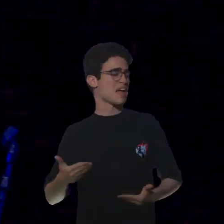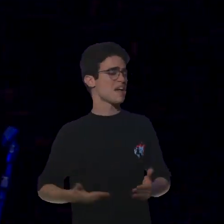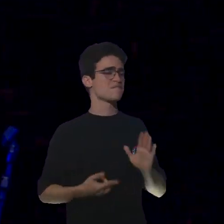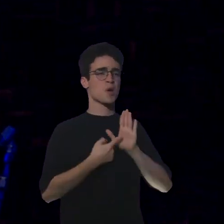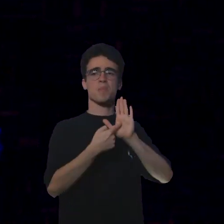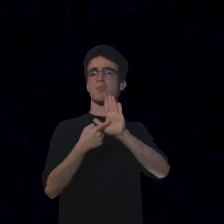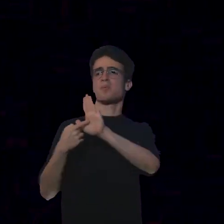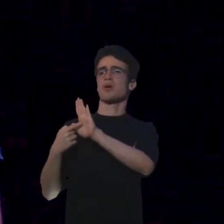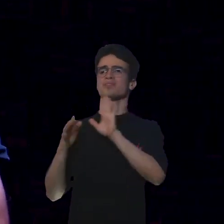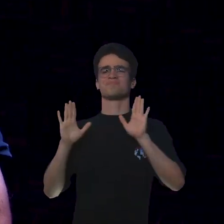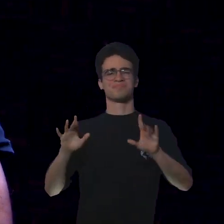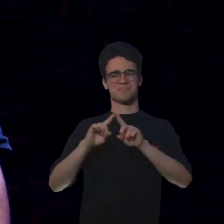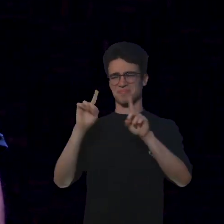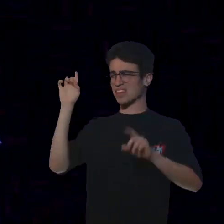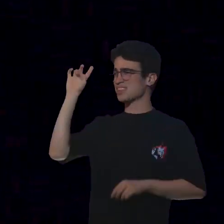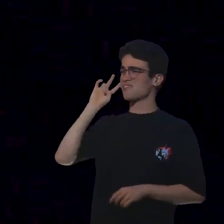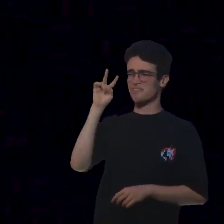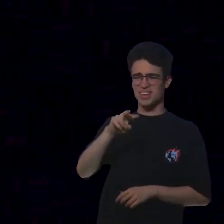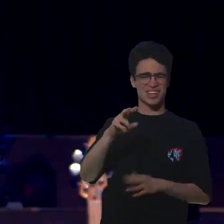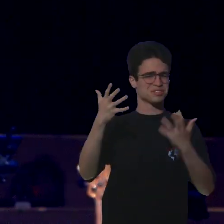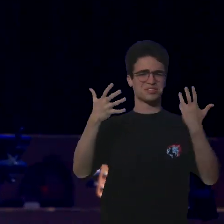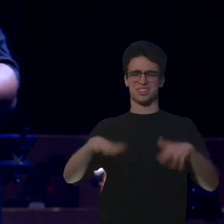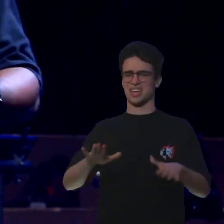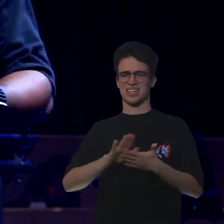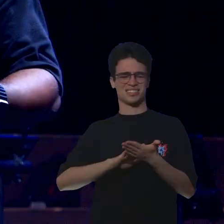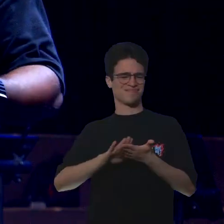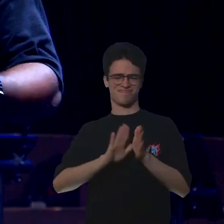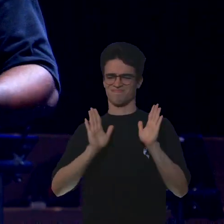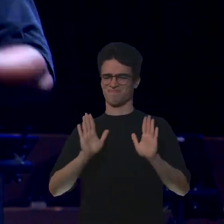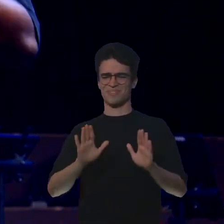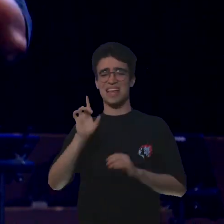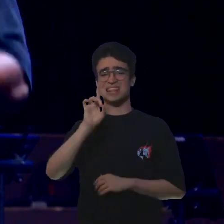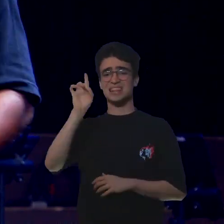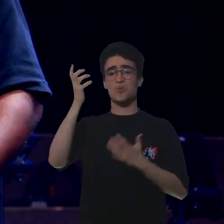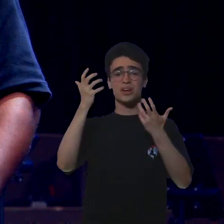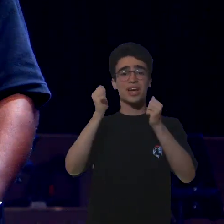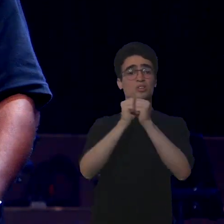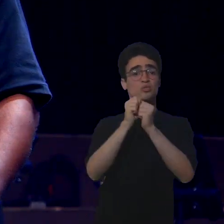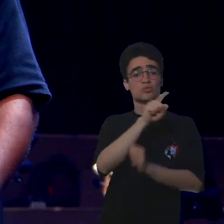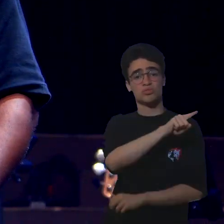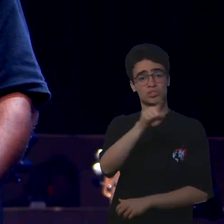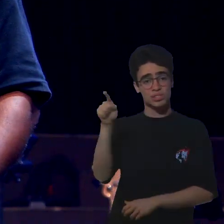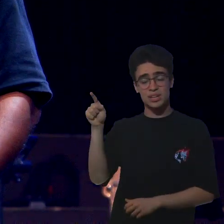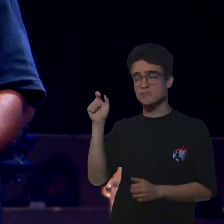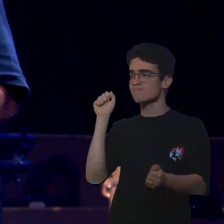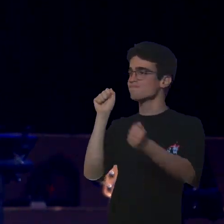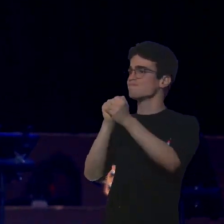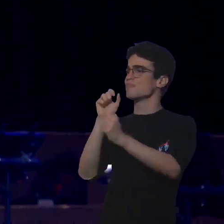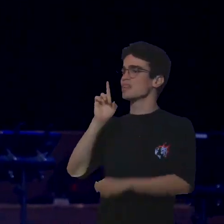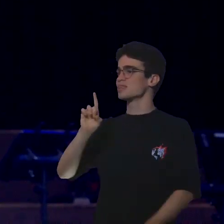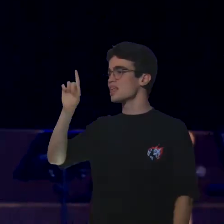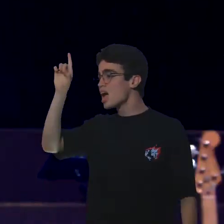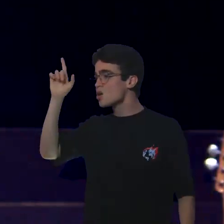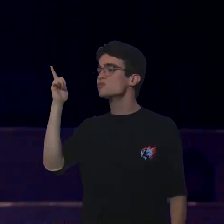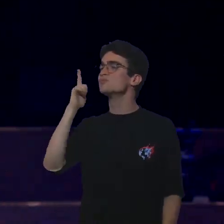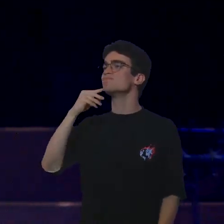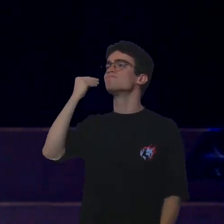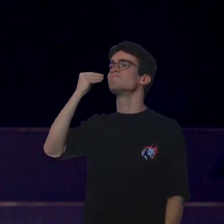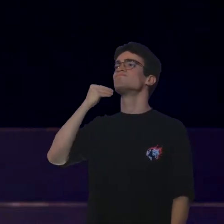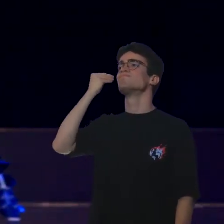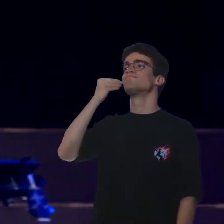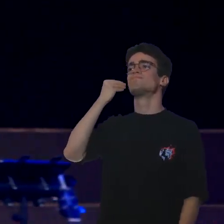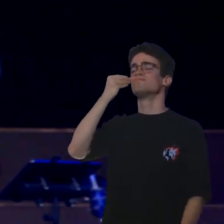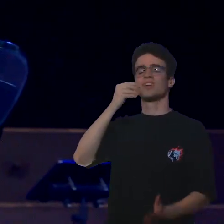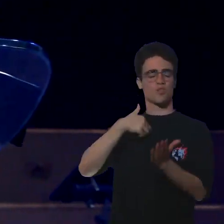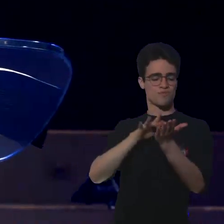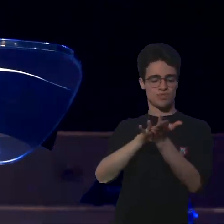isso que Deus quer. Deus quer que você participe dessa presença e você viva essa presença sem